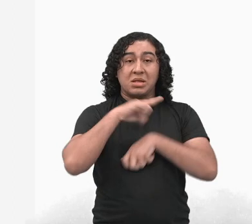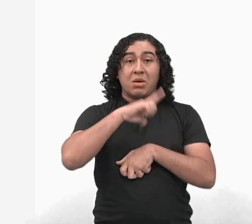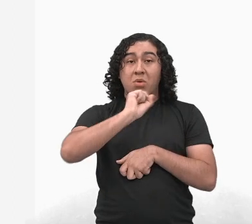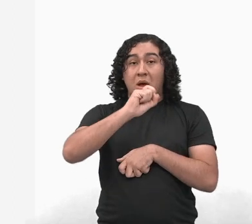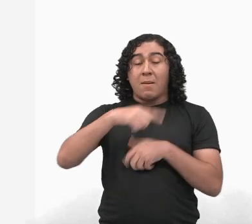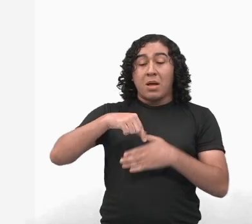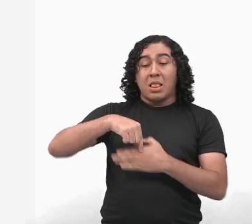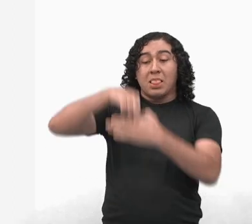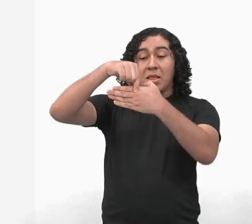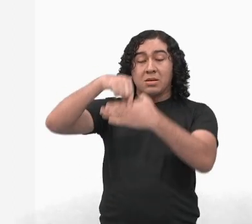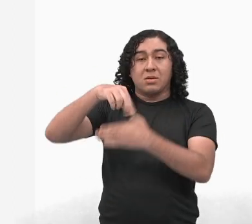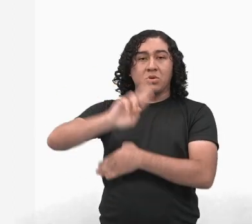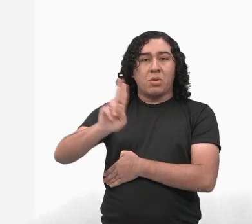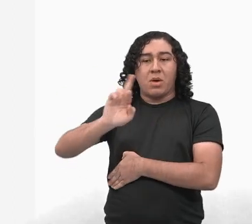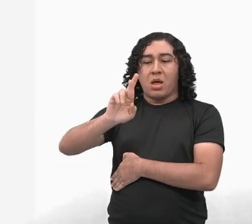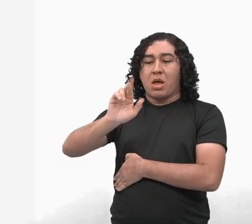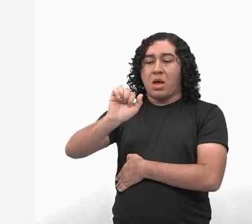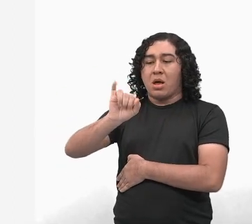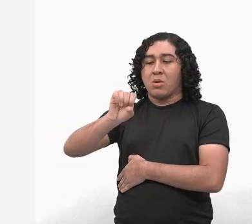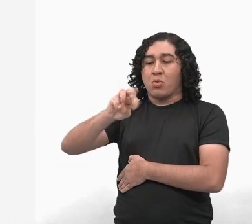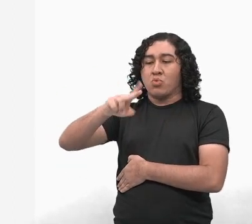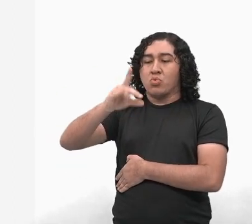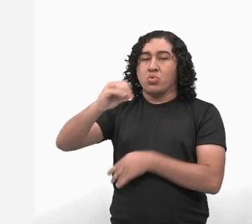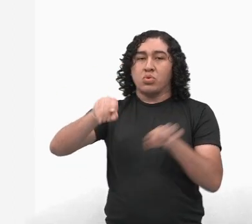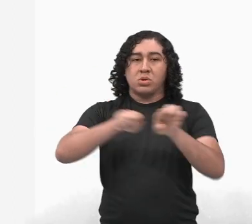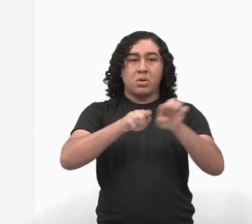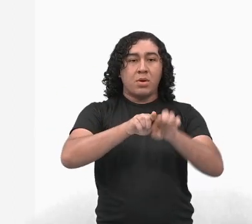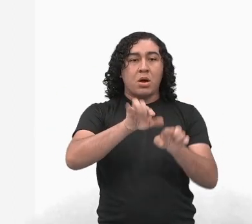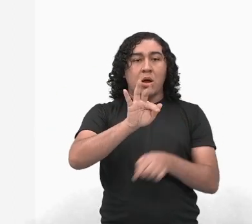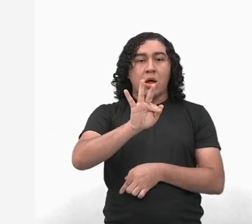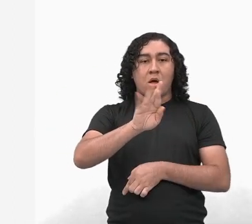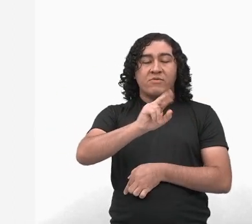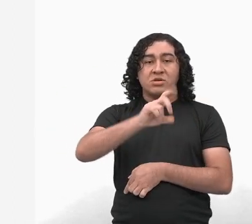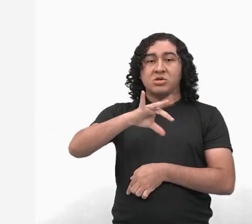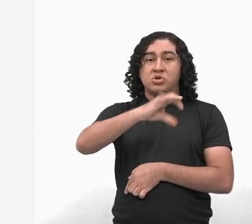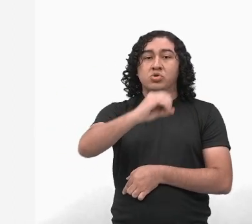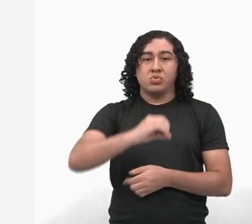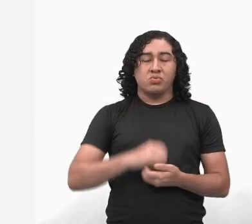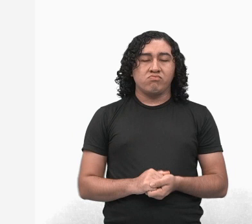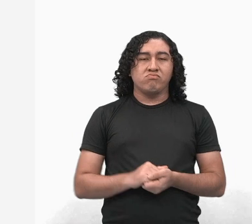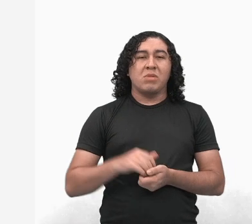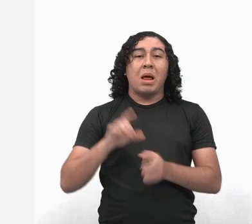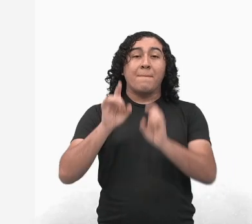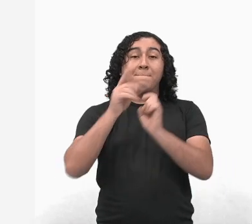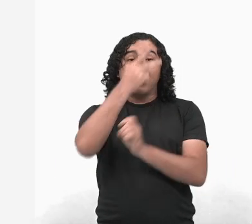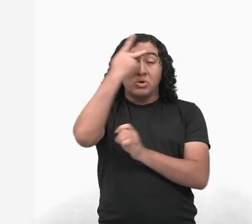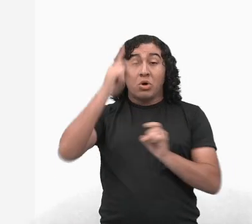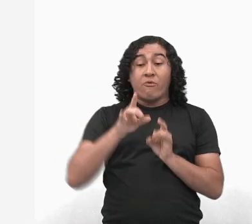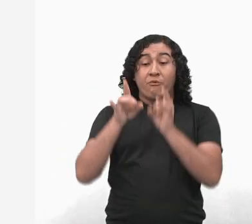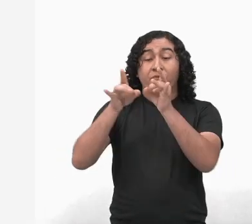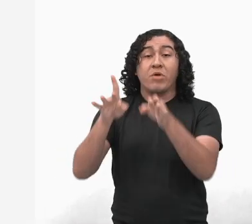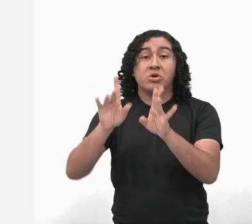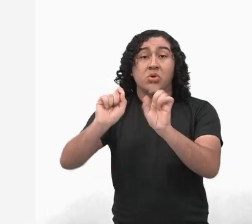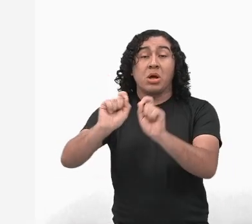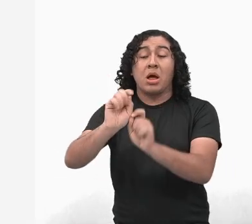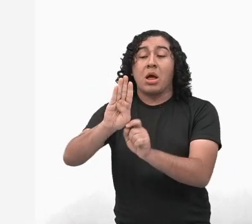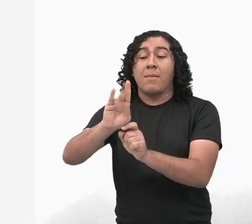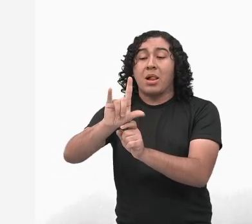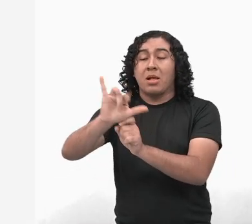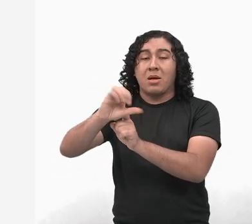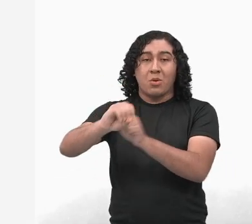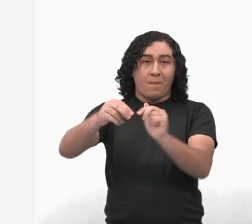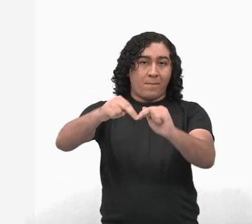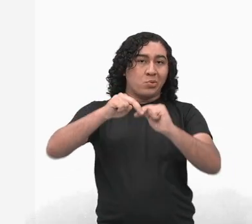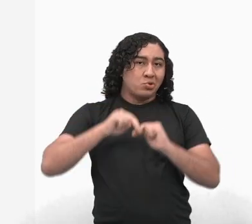líderes Raimundo Gomes e Francisco dos Anjos Ferreira, um vendedor de balaio, galera, por isso o nome da